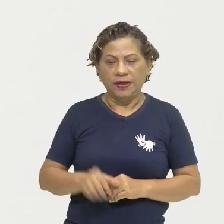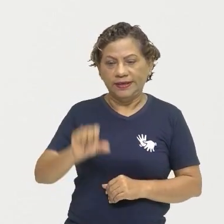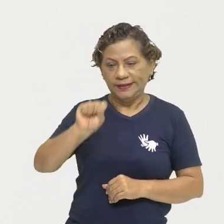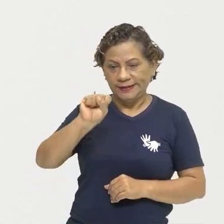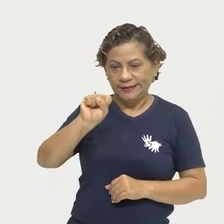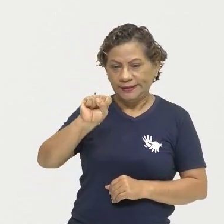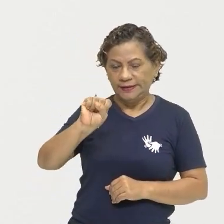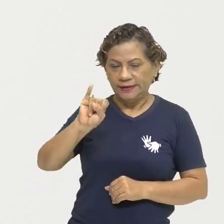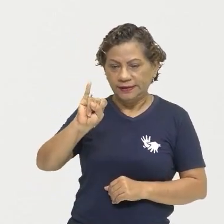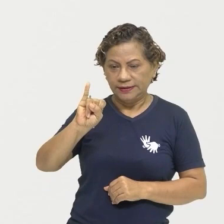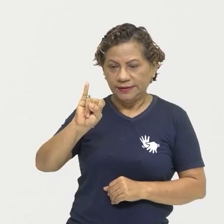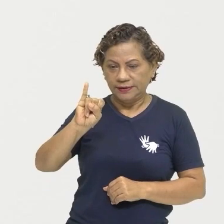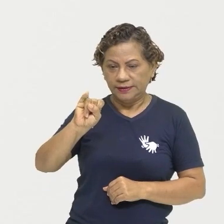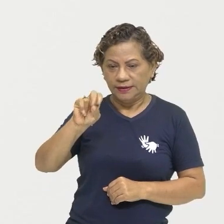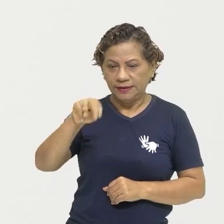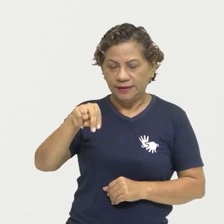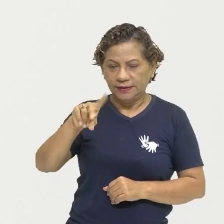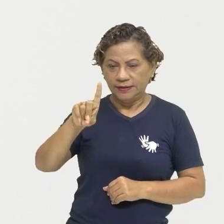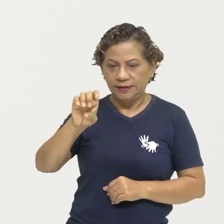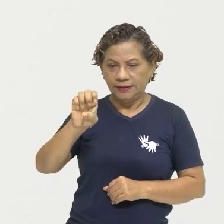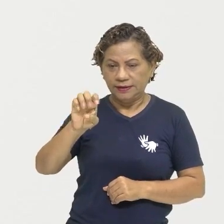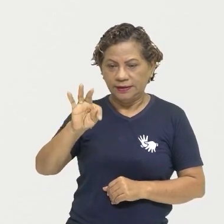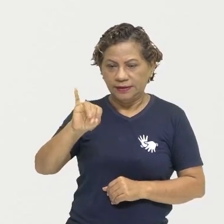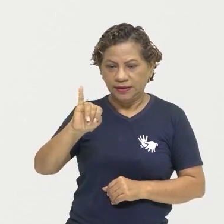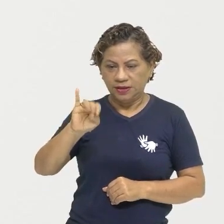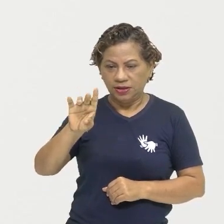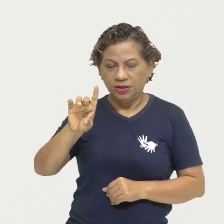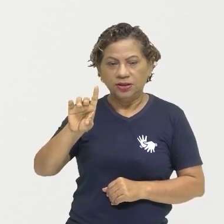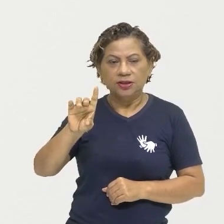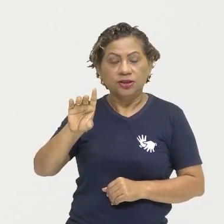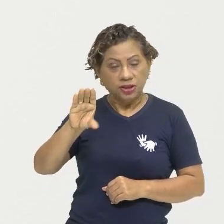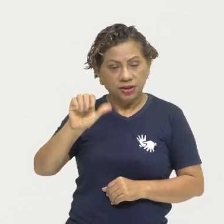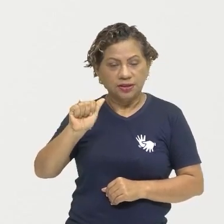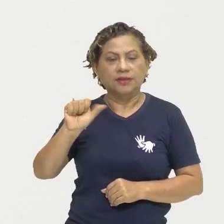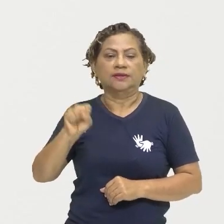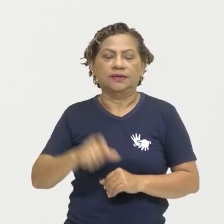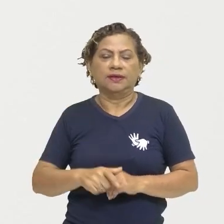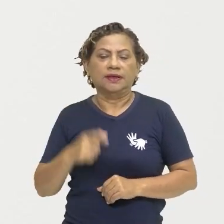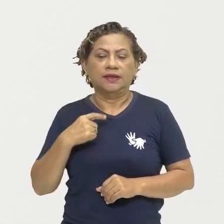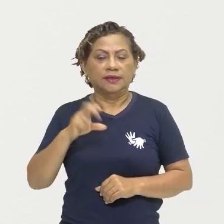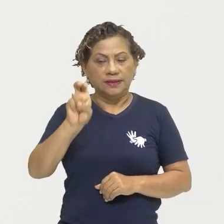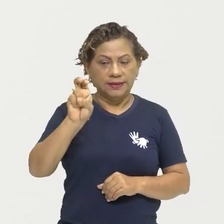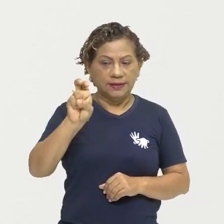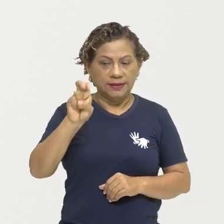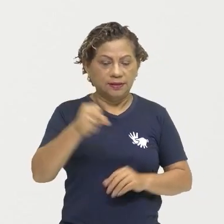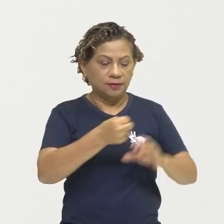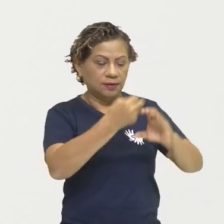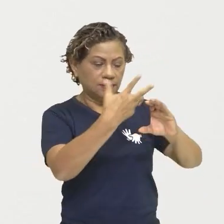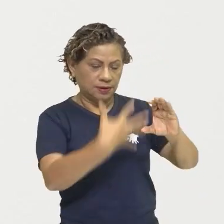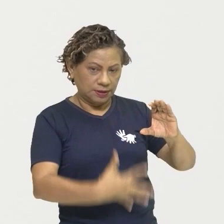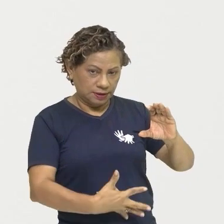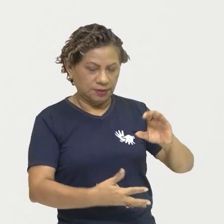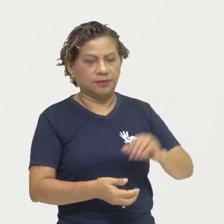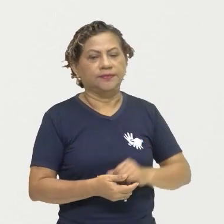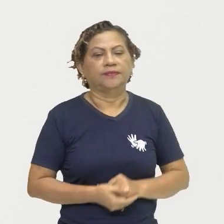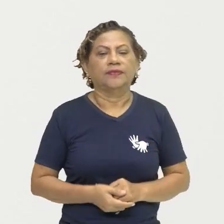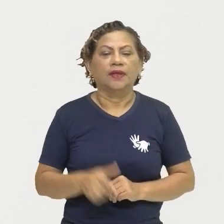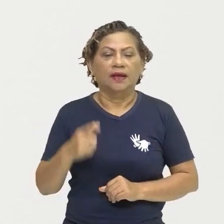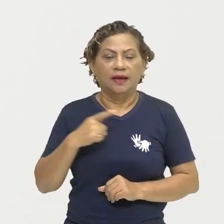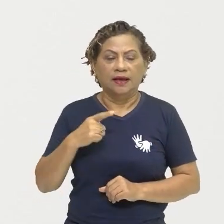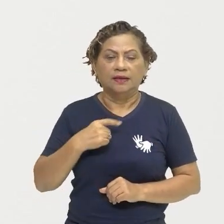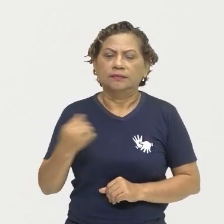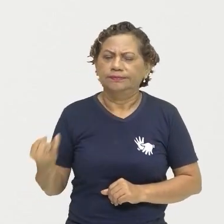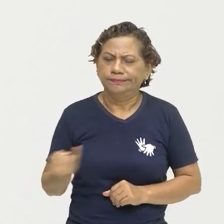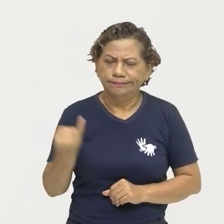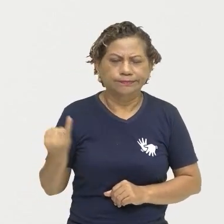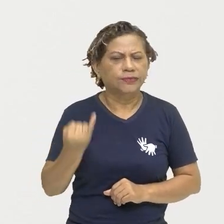amores da minha vida, elas são de 5 tipos. Quais são as características delas? Olha, elas são introduzidas,